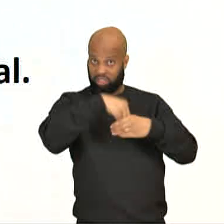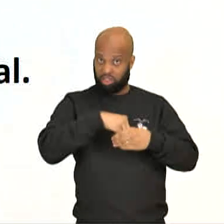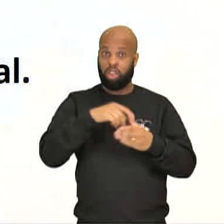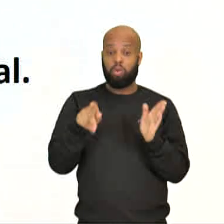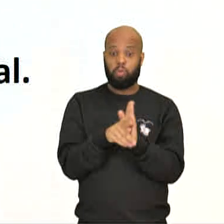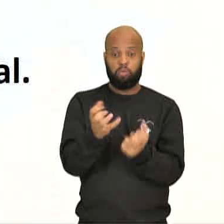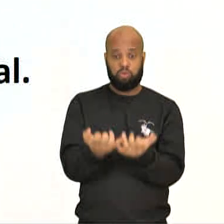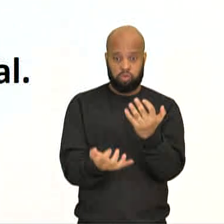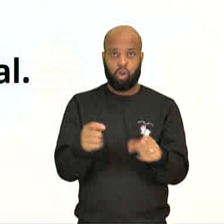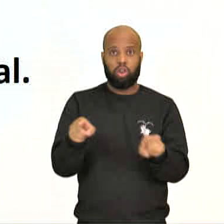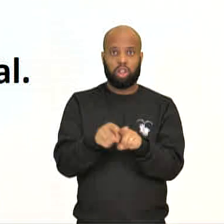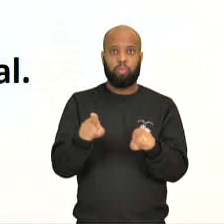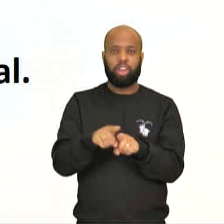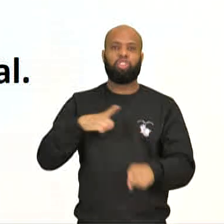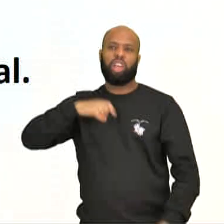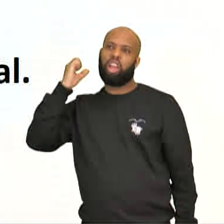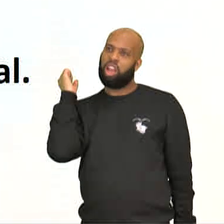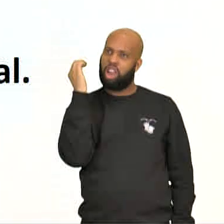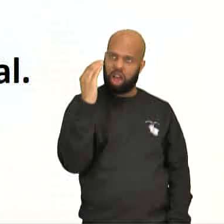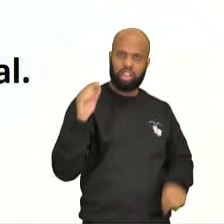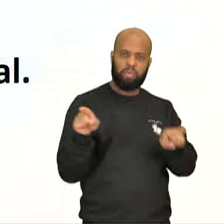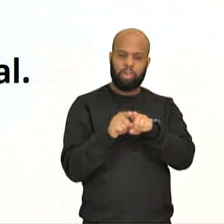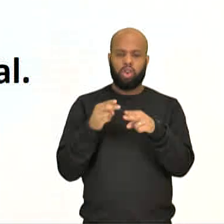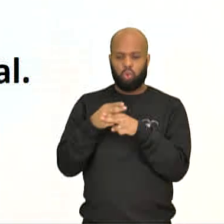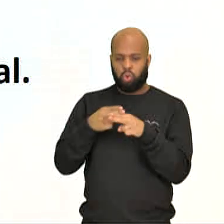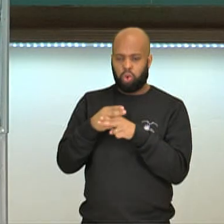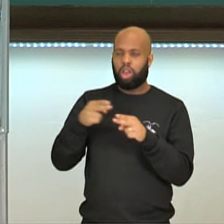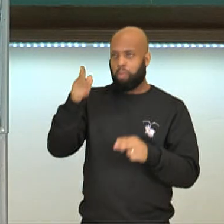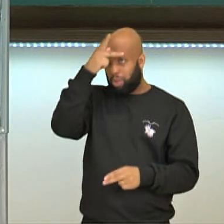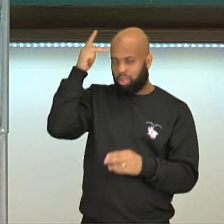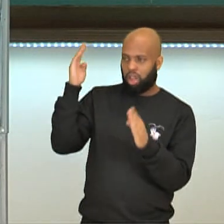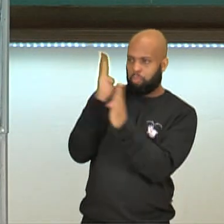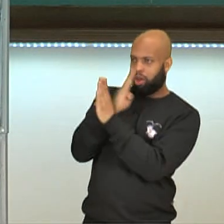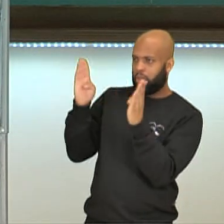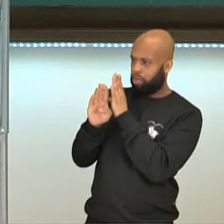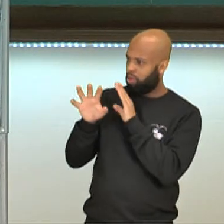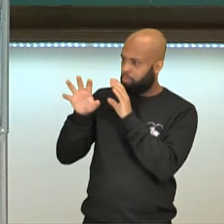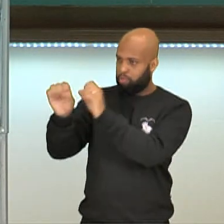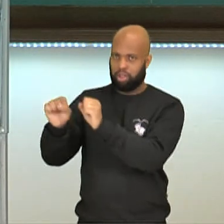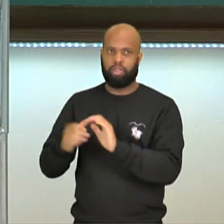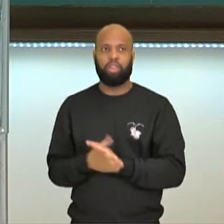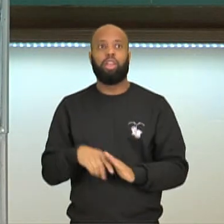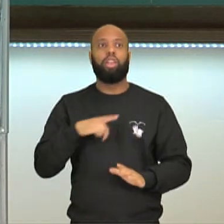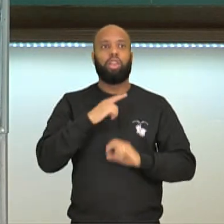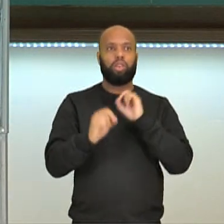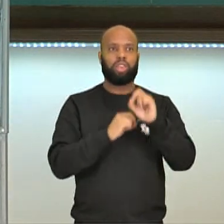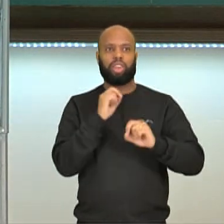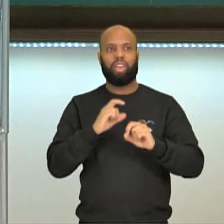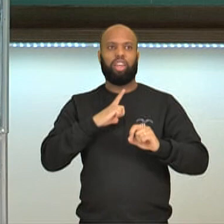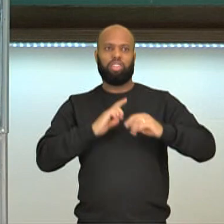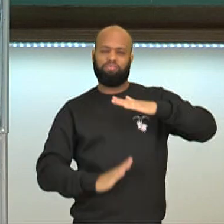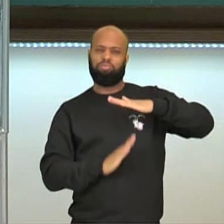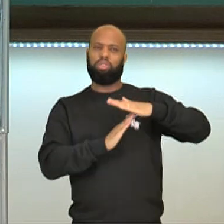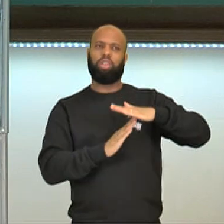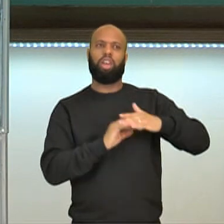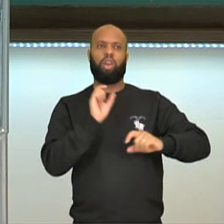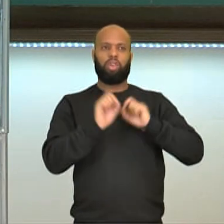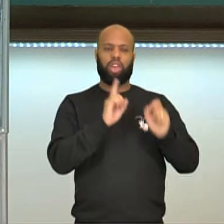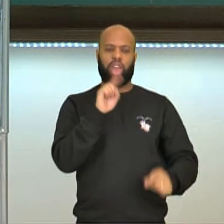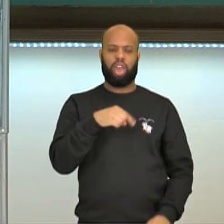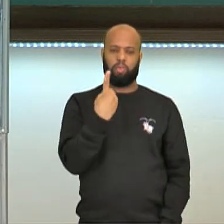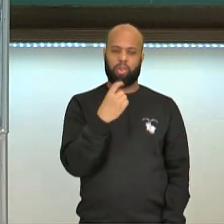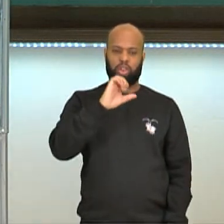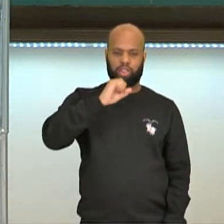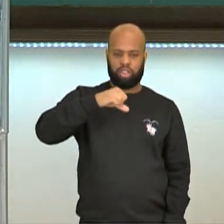anos, armas de caçadores com mais de 24.000 anos. Claro! Aqui, ó, no auge, na década de 80, que ela estava ali fazendo as descobertas,